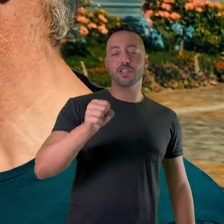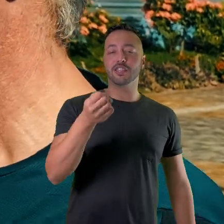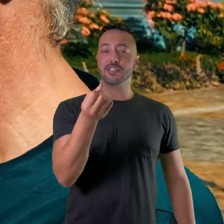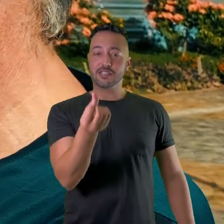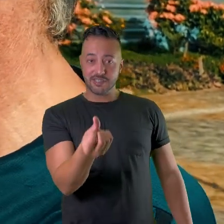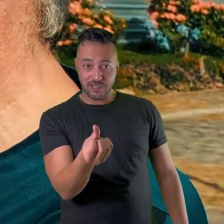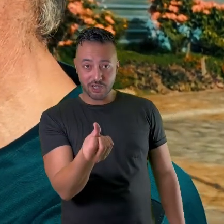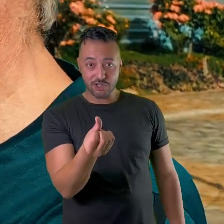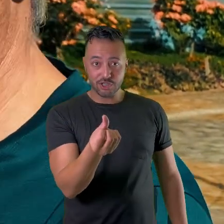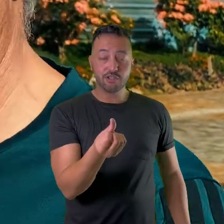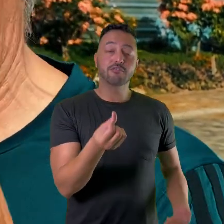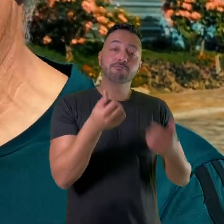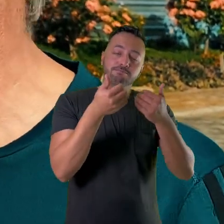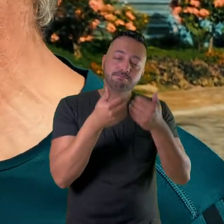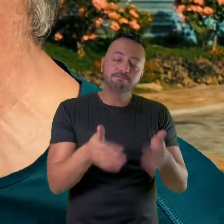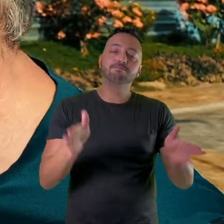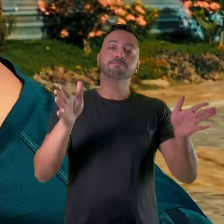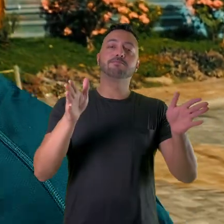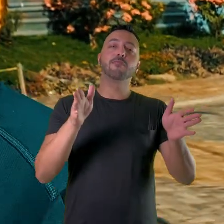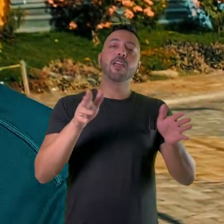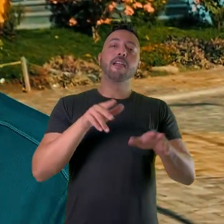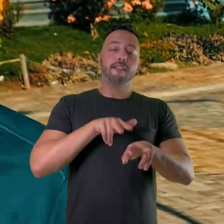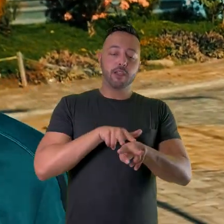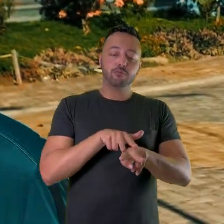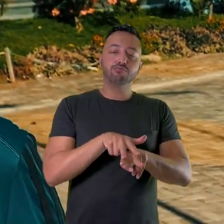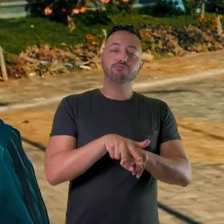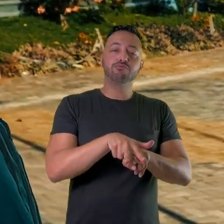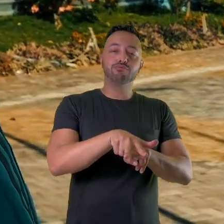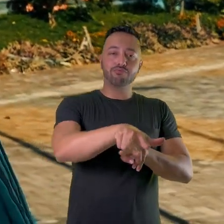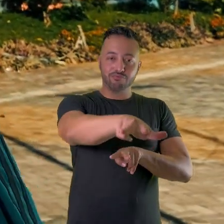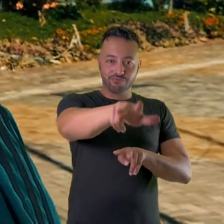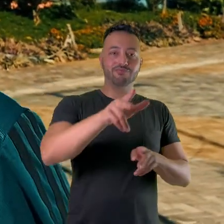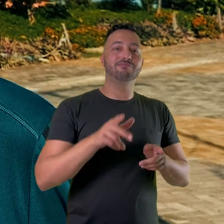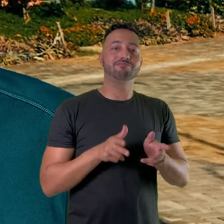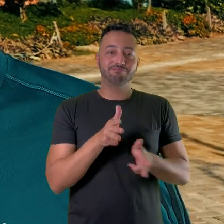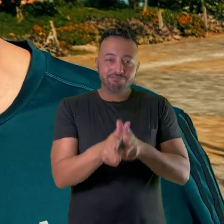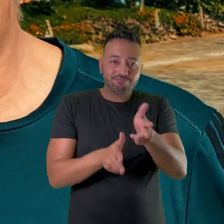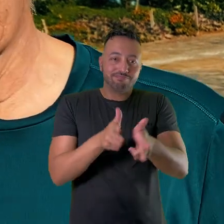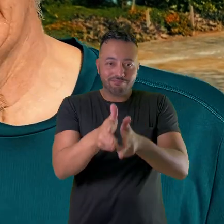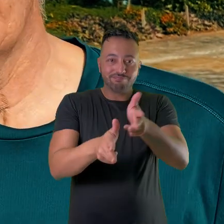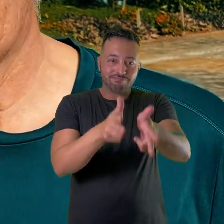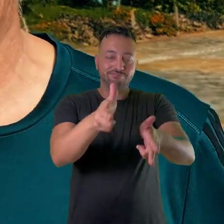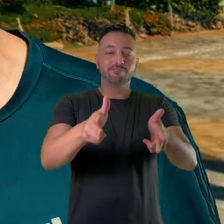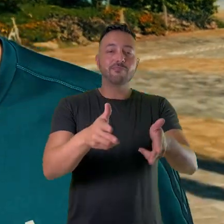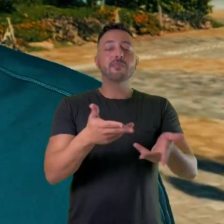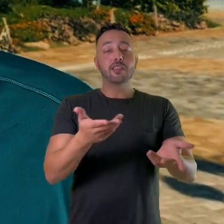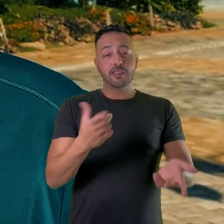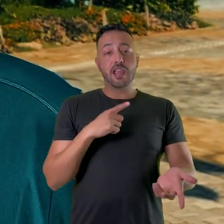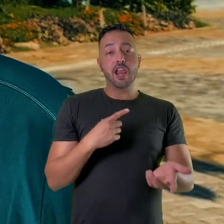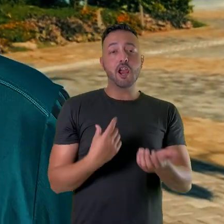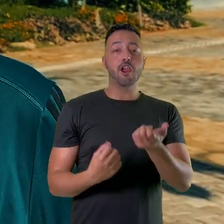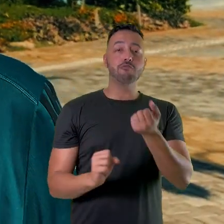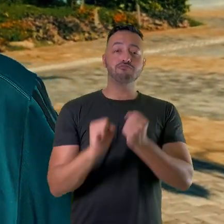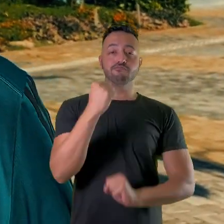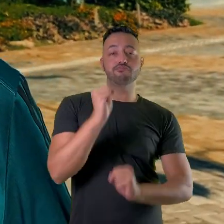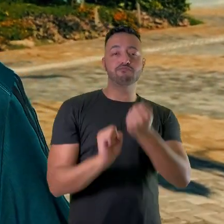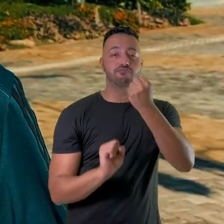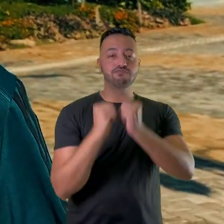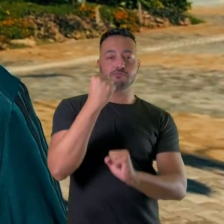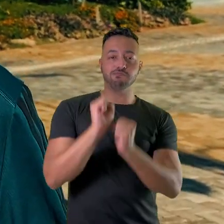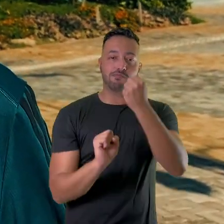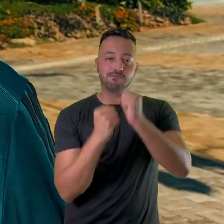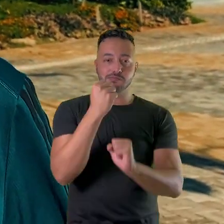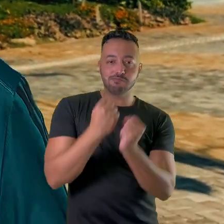1886, quando se inaugura a estrada de ferro, que era assim que se chamava. O trem a vapor, no